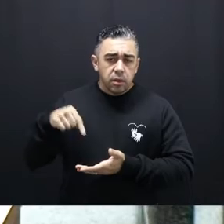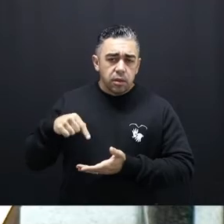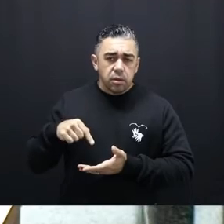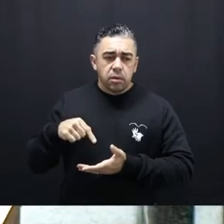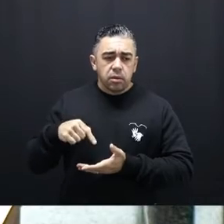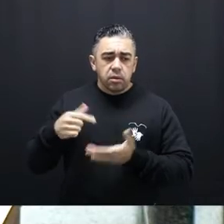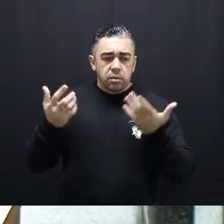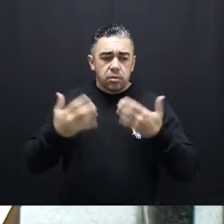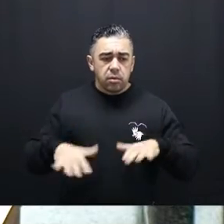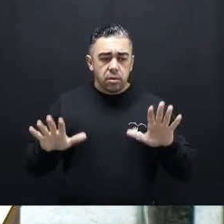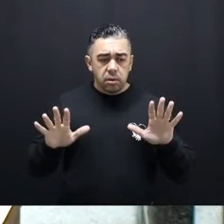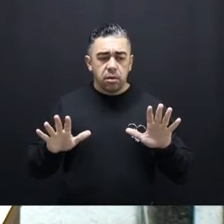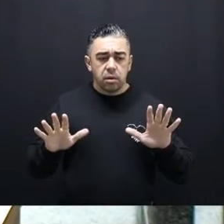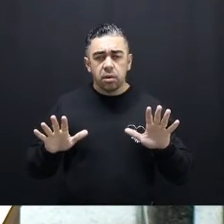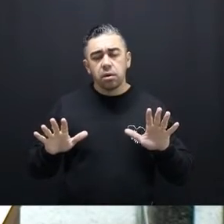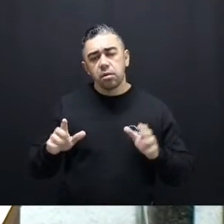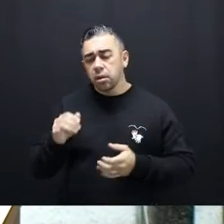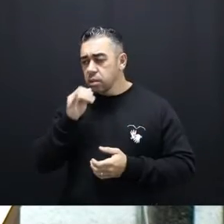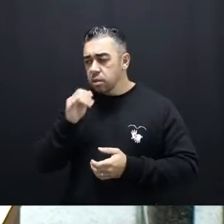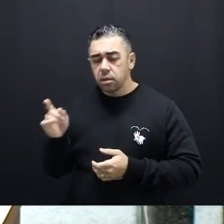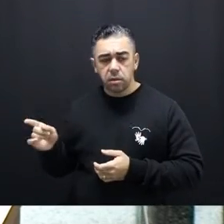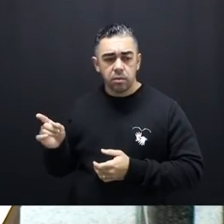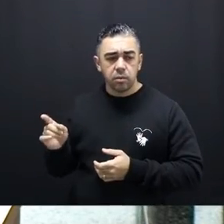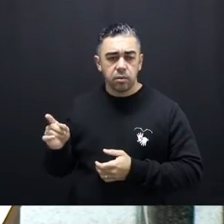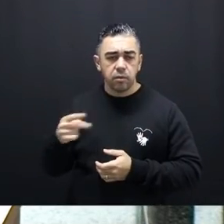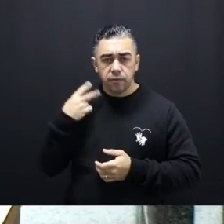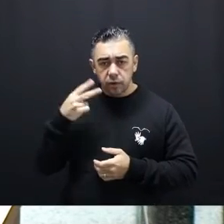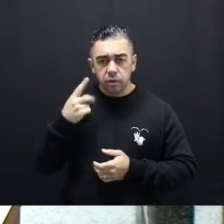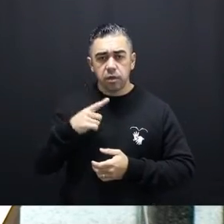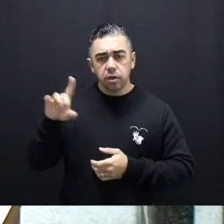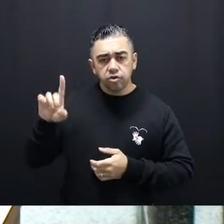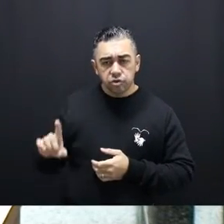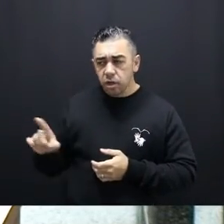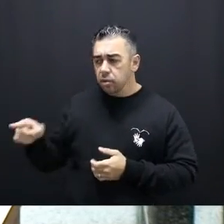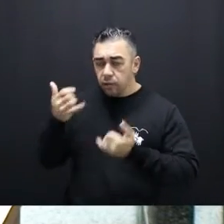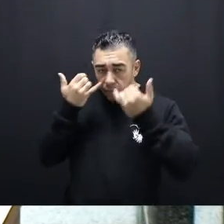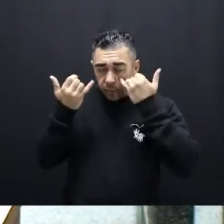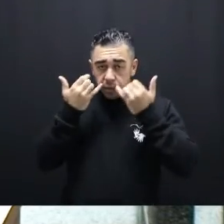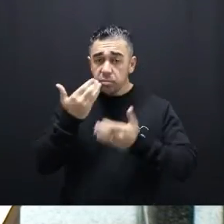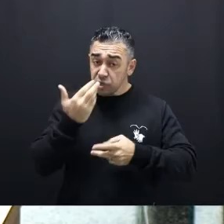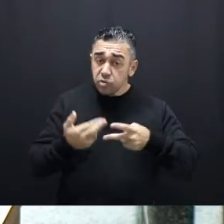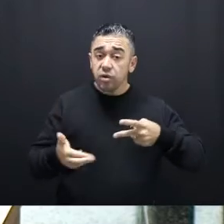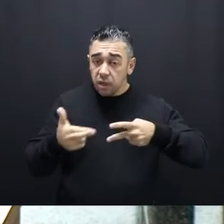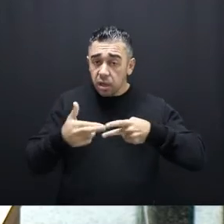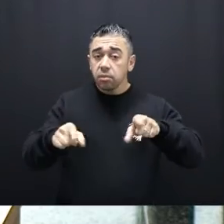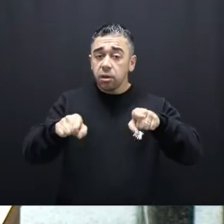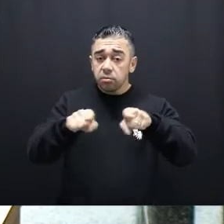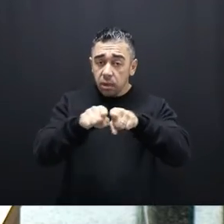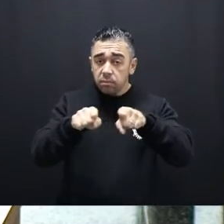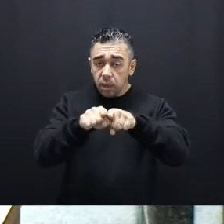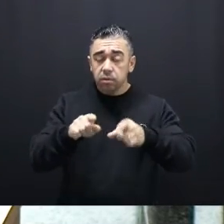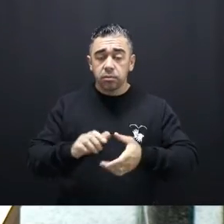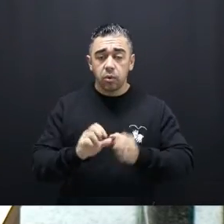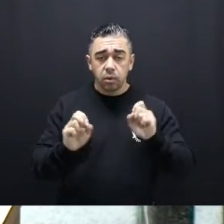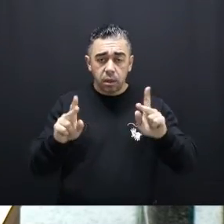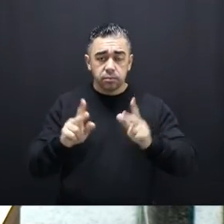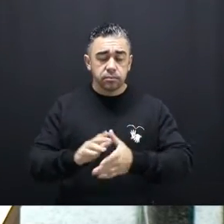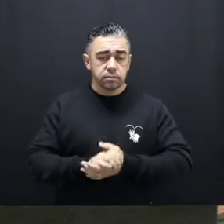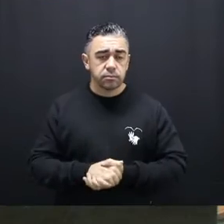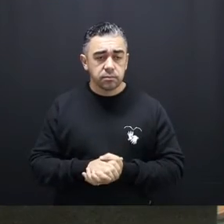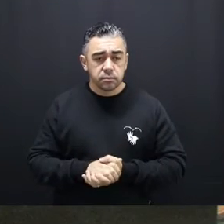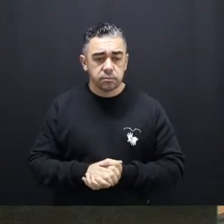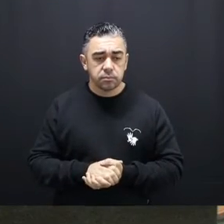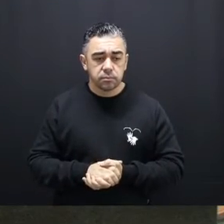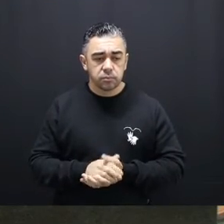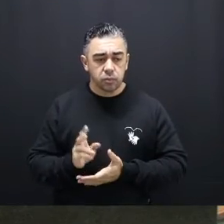não quero abrir mão né que o vereador aí tem direito à informação via requerimento também então quem